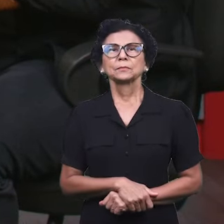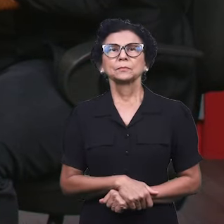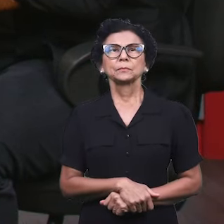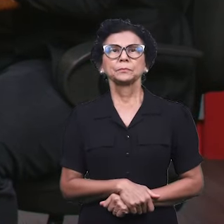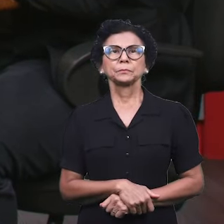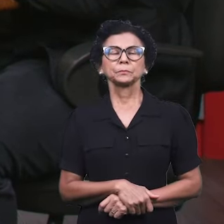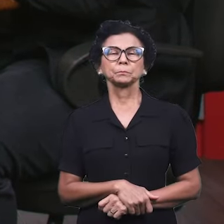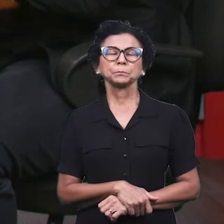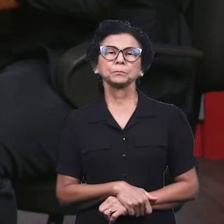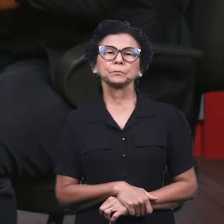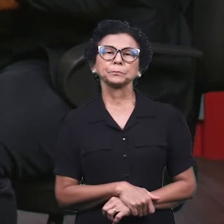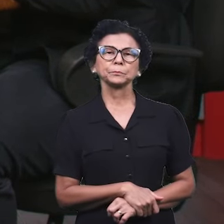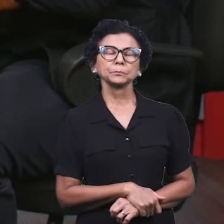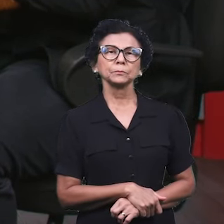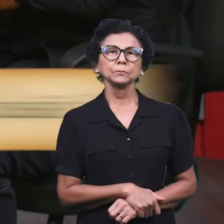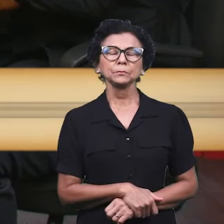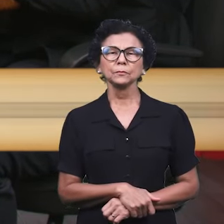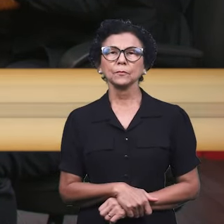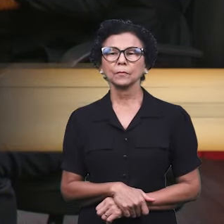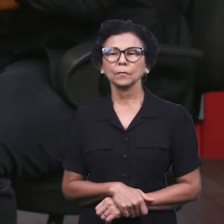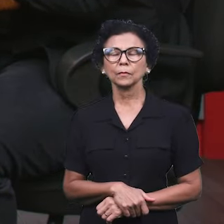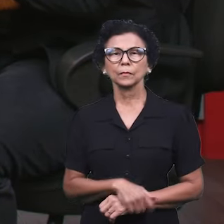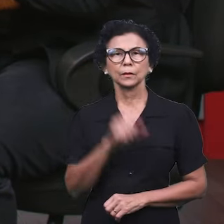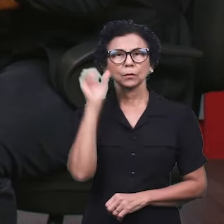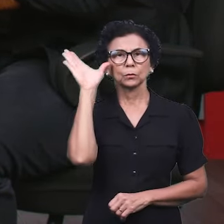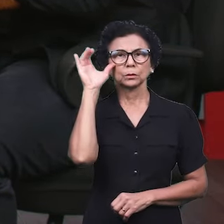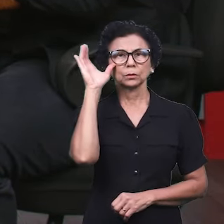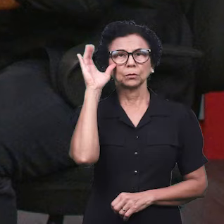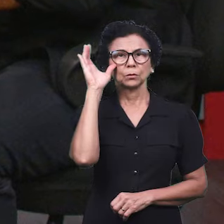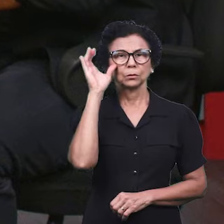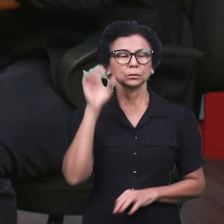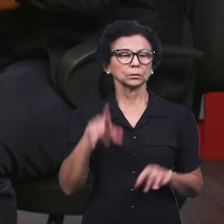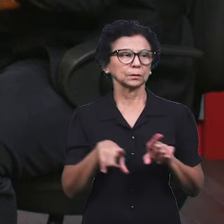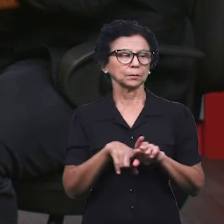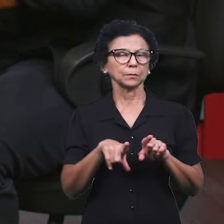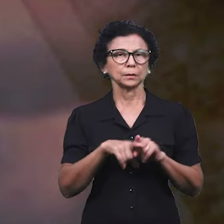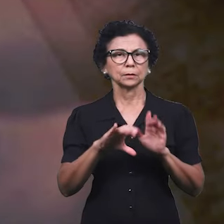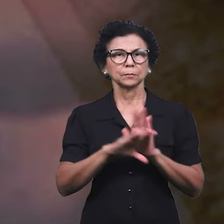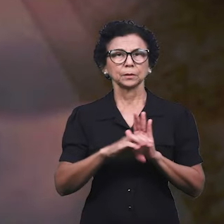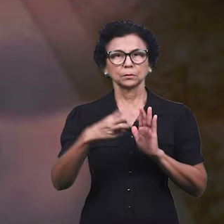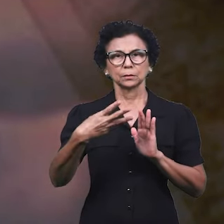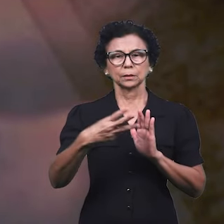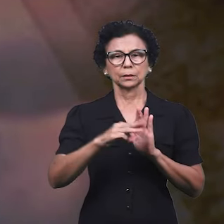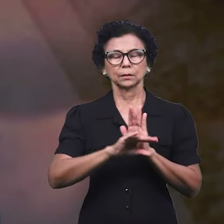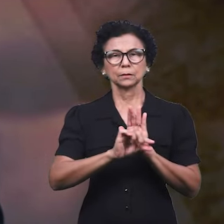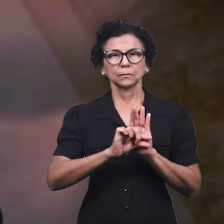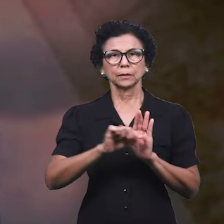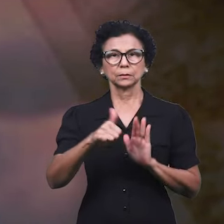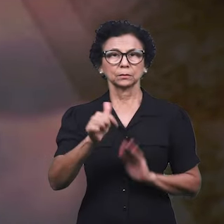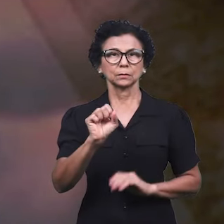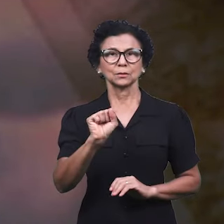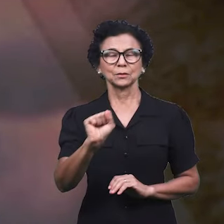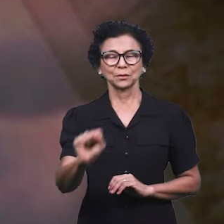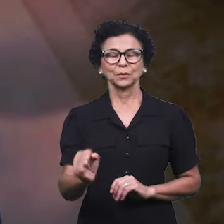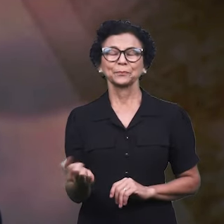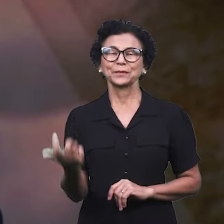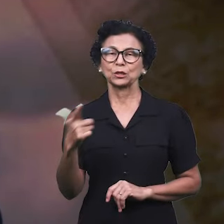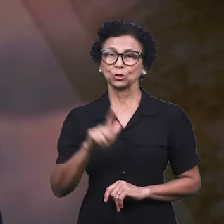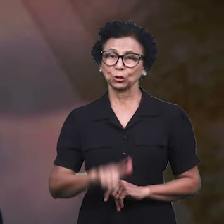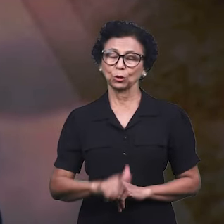Amém. É interessante aqui no capítulo 3, verso 18, Paulo, ele